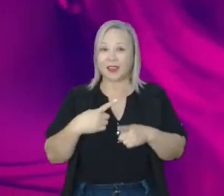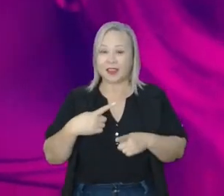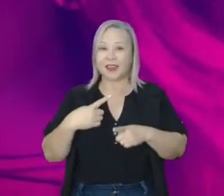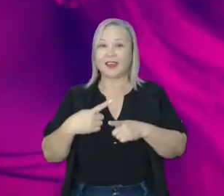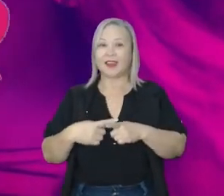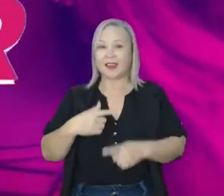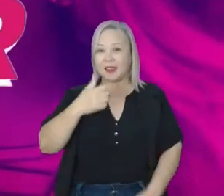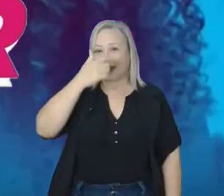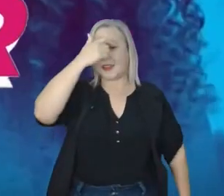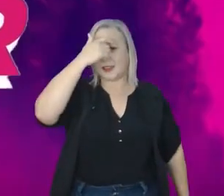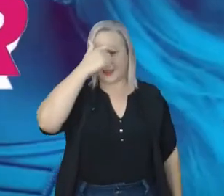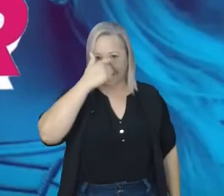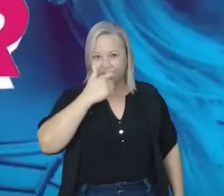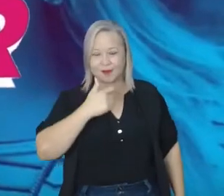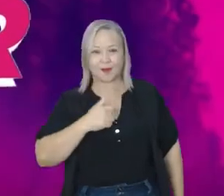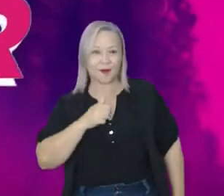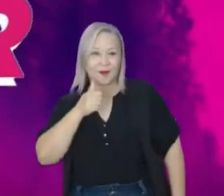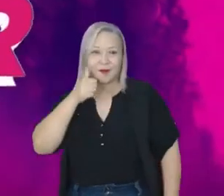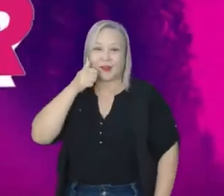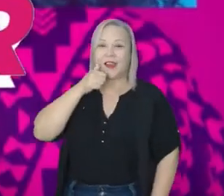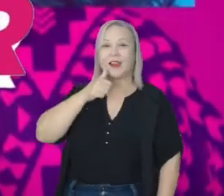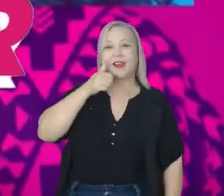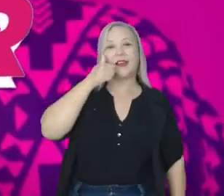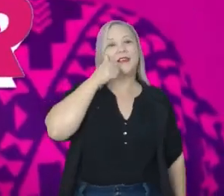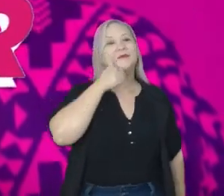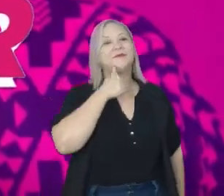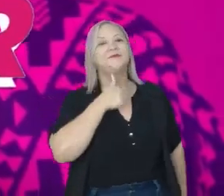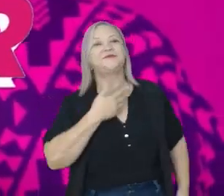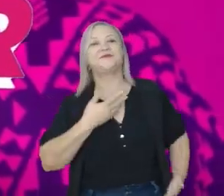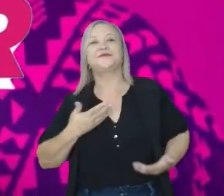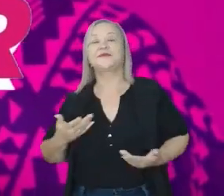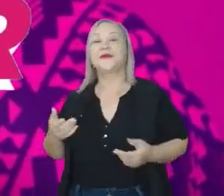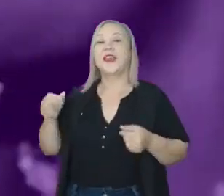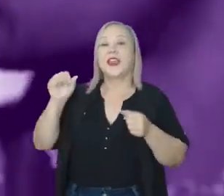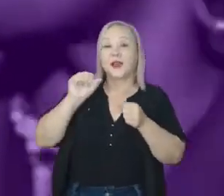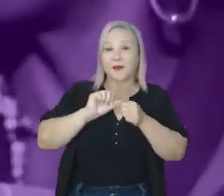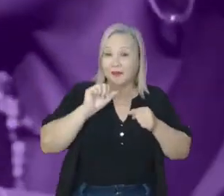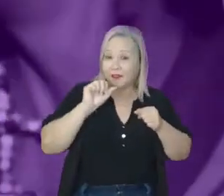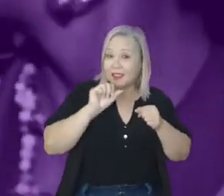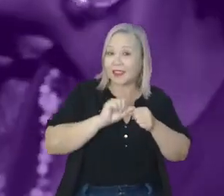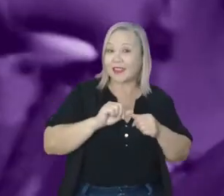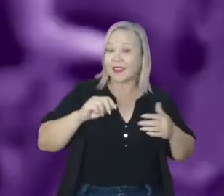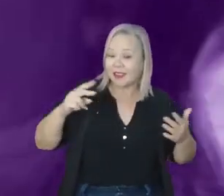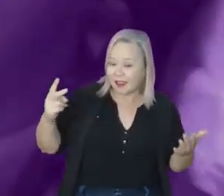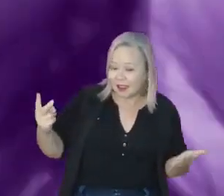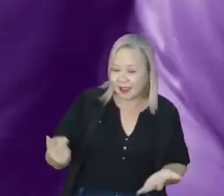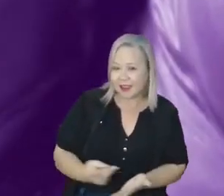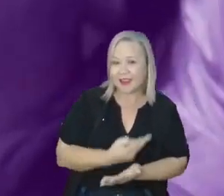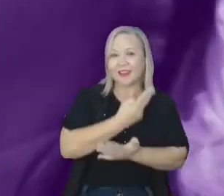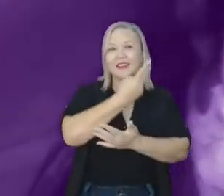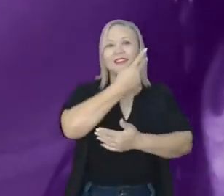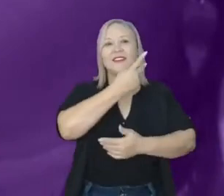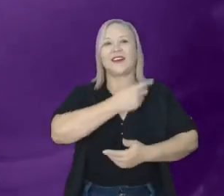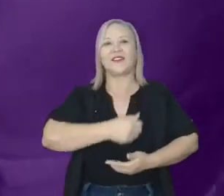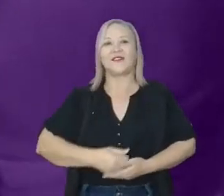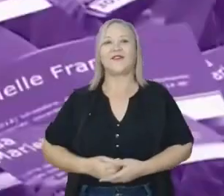Porque eu sou mulher pra fazer